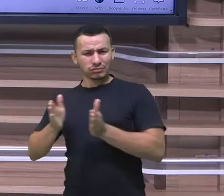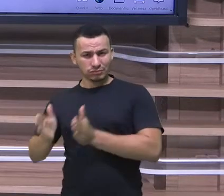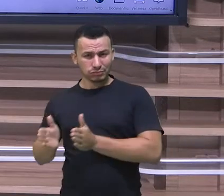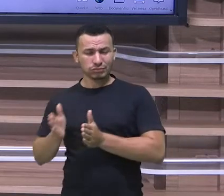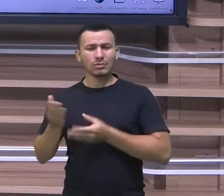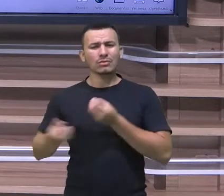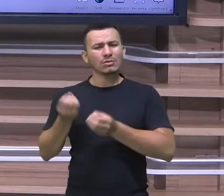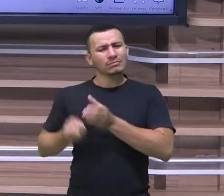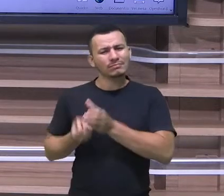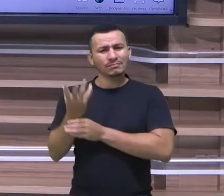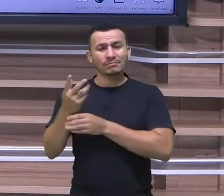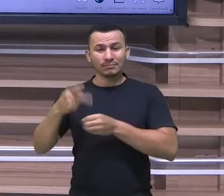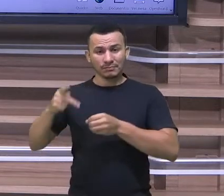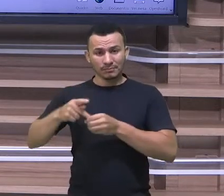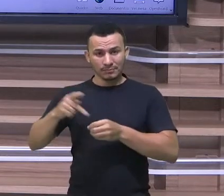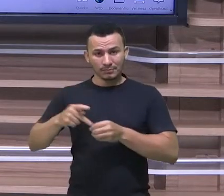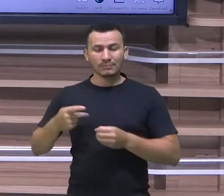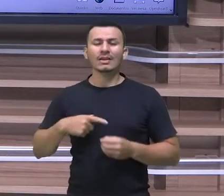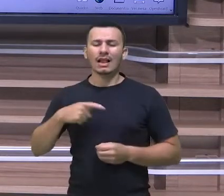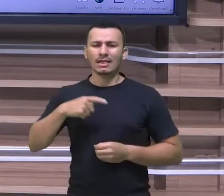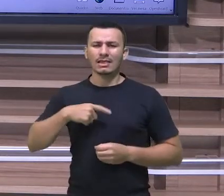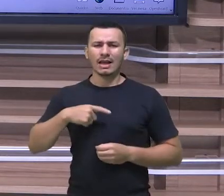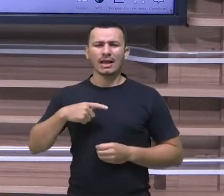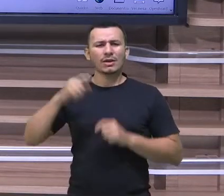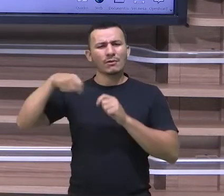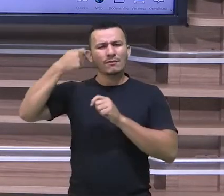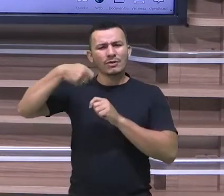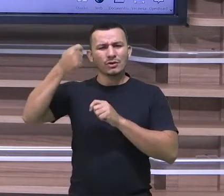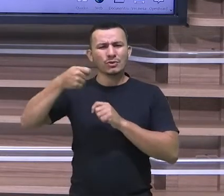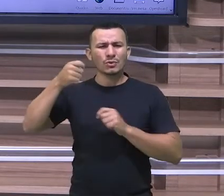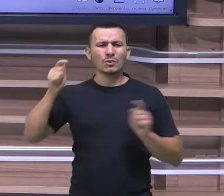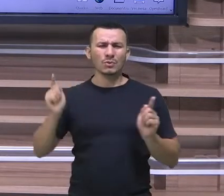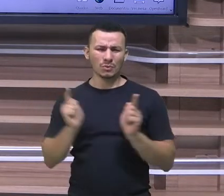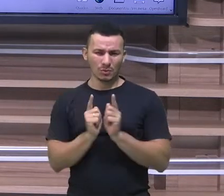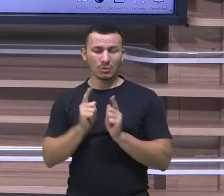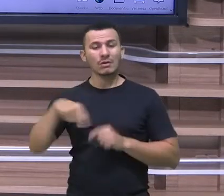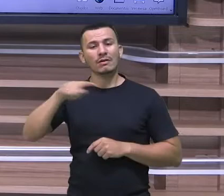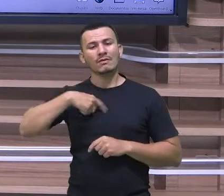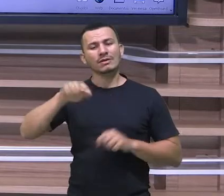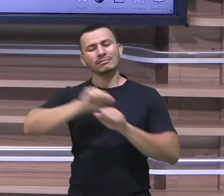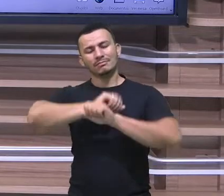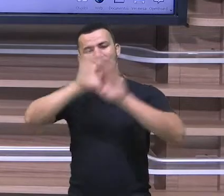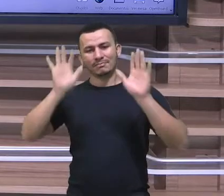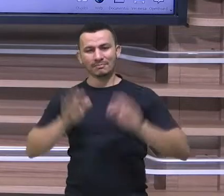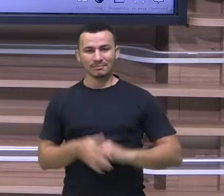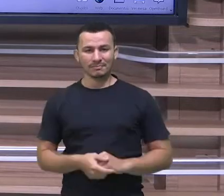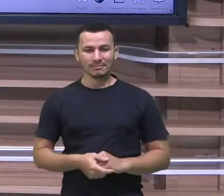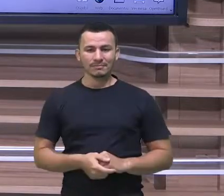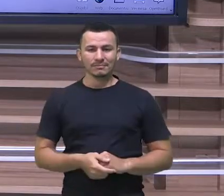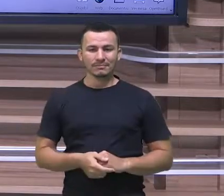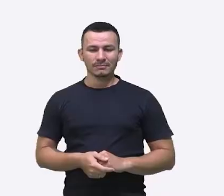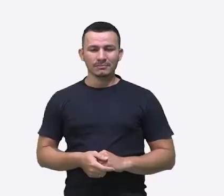a origem do petróleo, nós vamos assistir um curto vídeo que vai trazer para vocês a origem do petróleo.